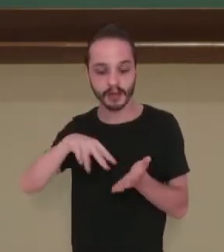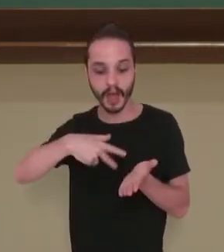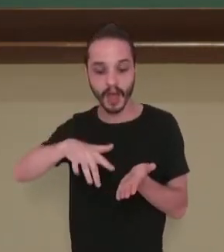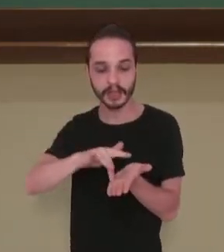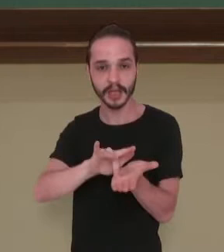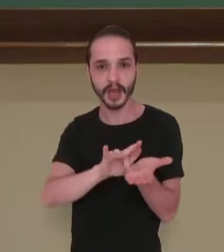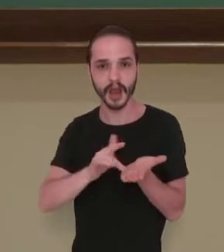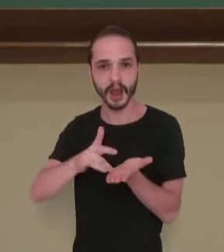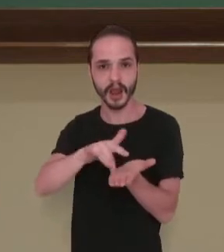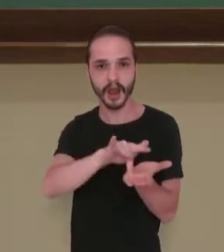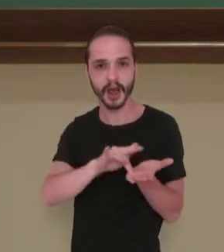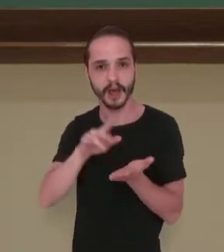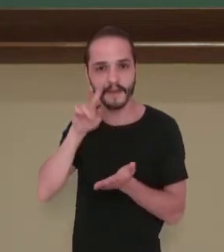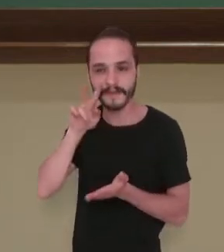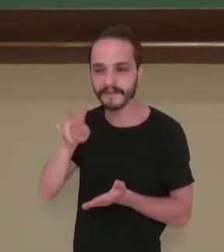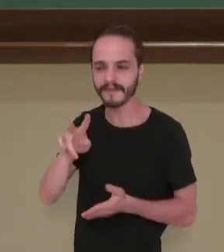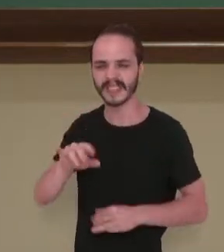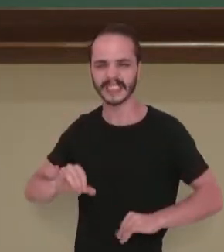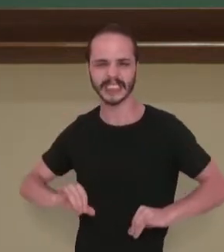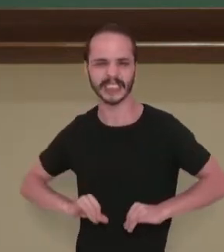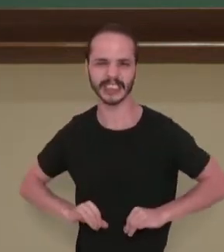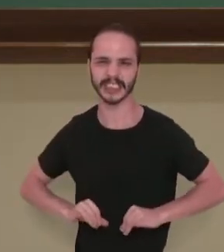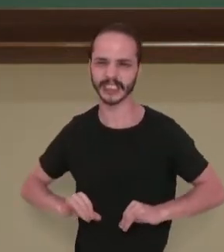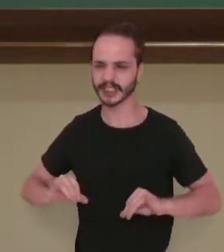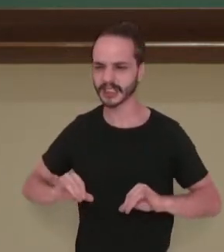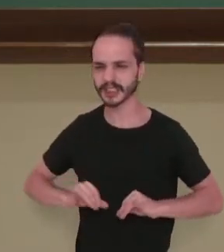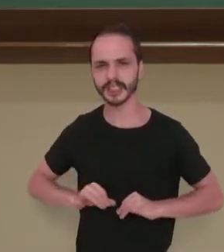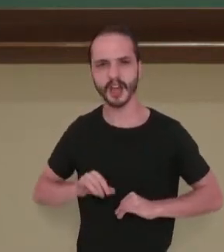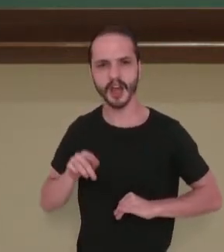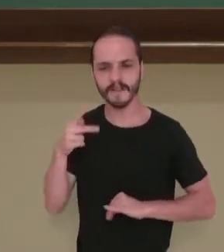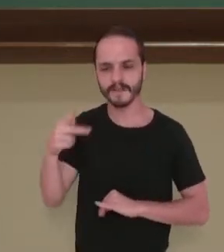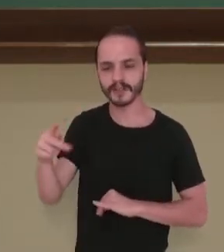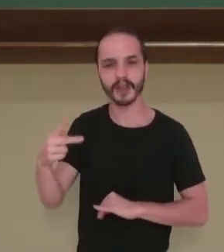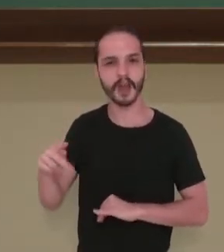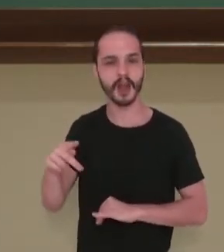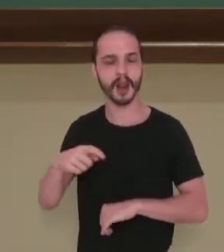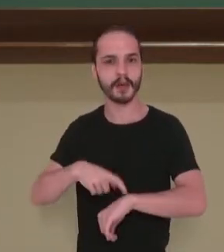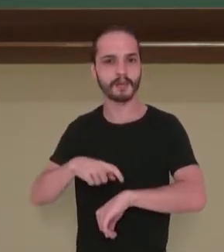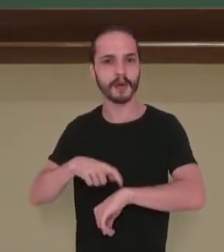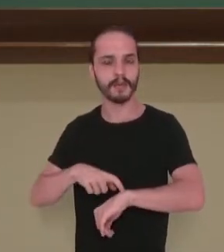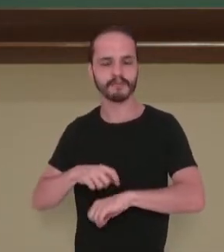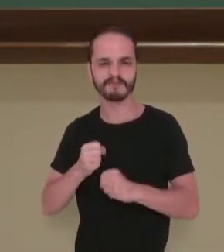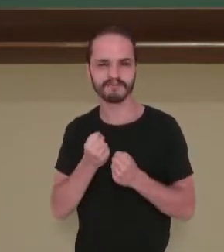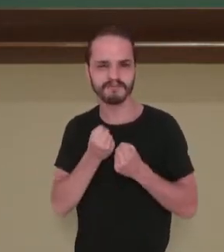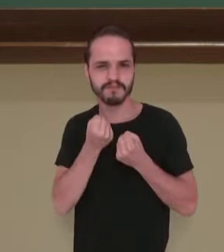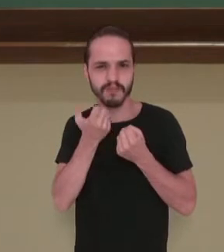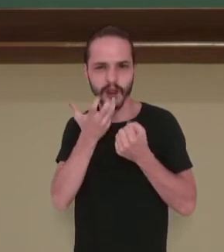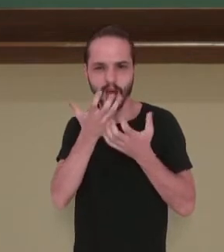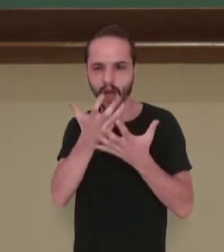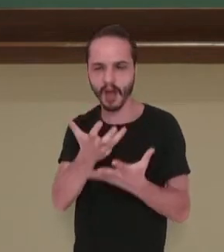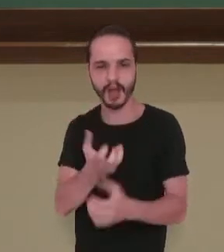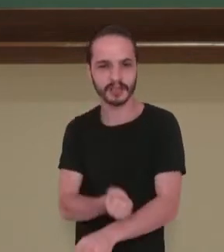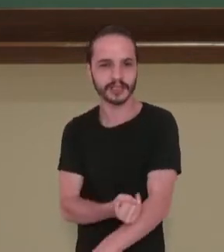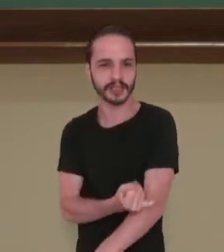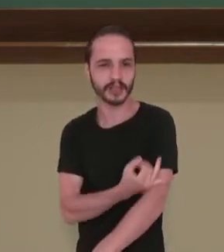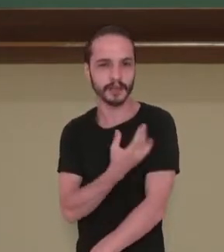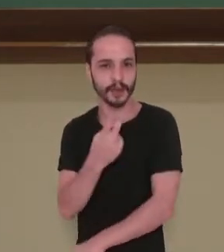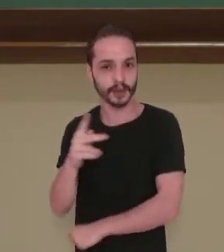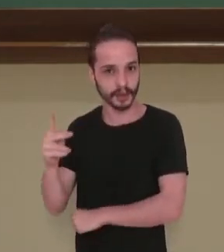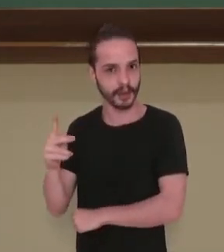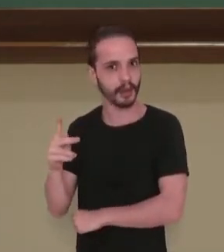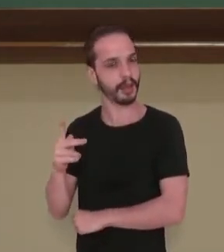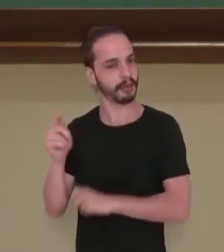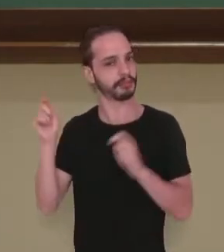ver ali o quão sofrido ela está expressando aquele sentimento, né? Então,